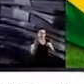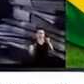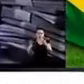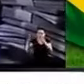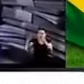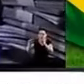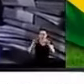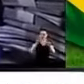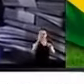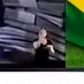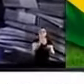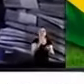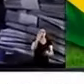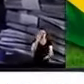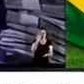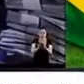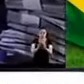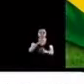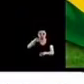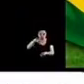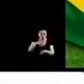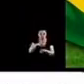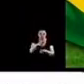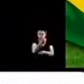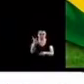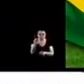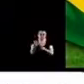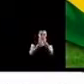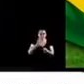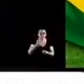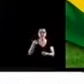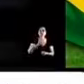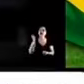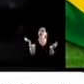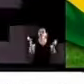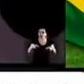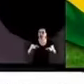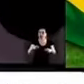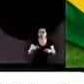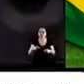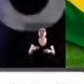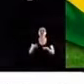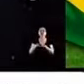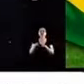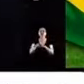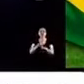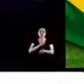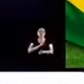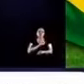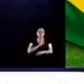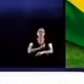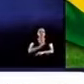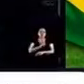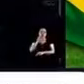fez acreditar que esse país não tem jeito. O sistema te fez viver com medo todos os